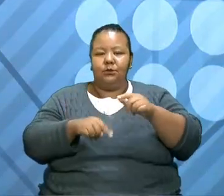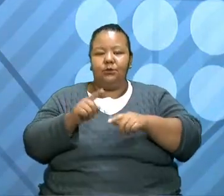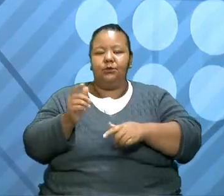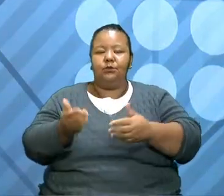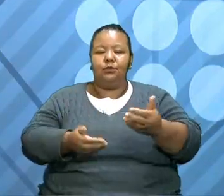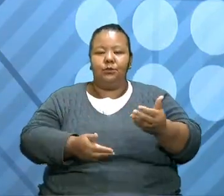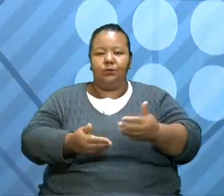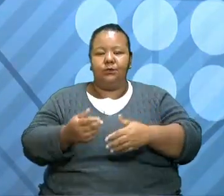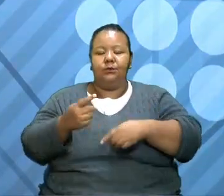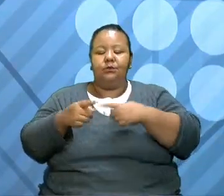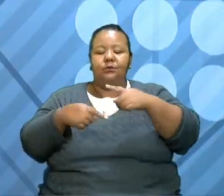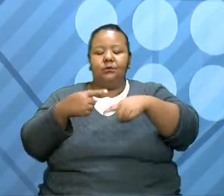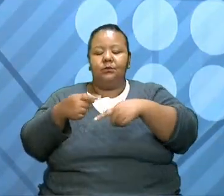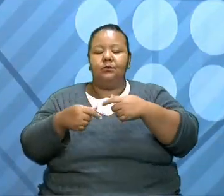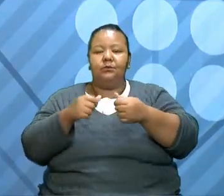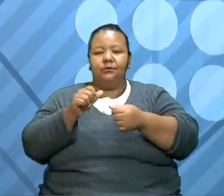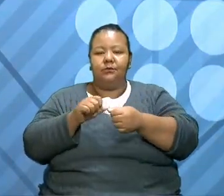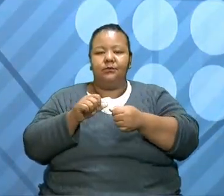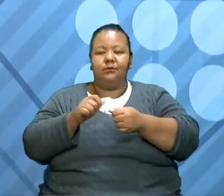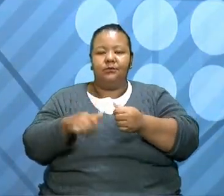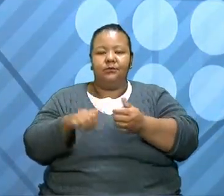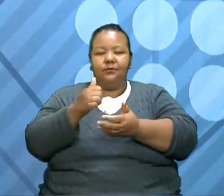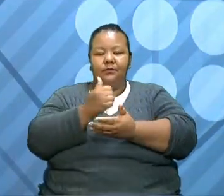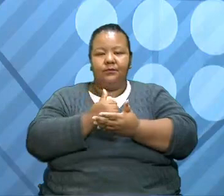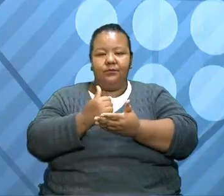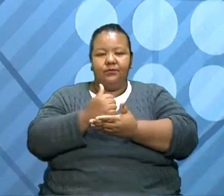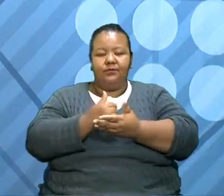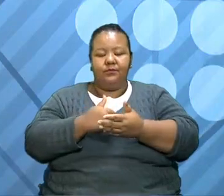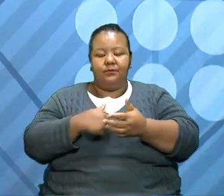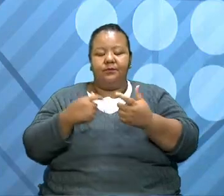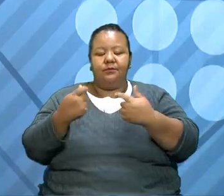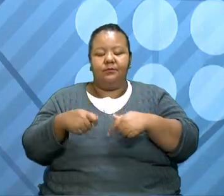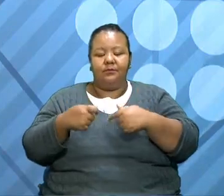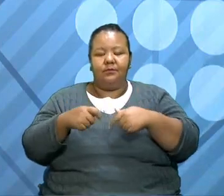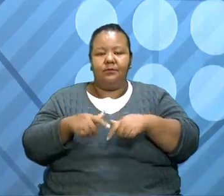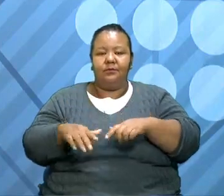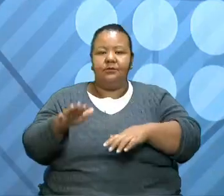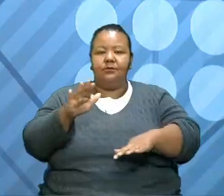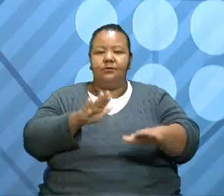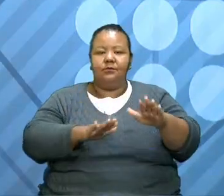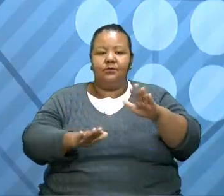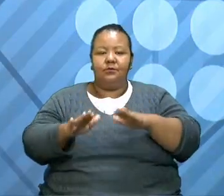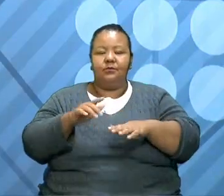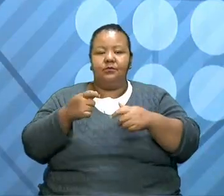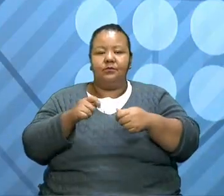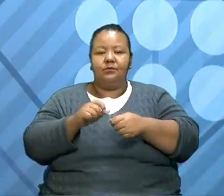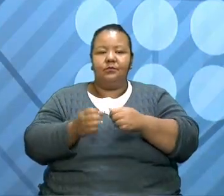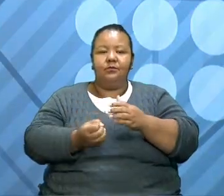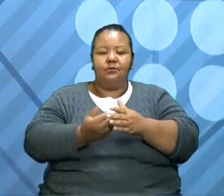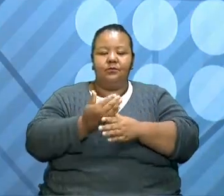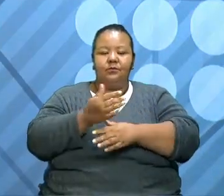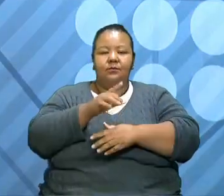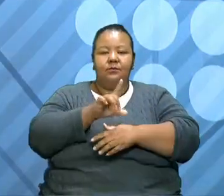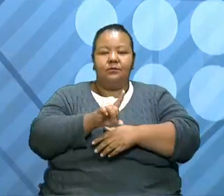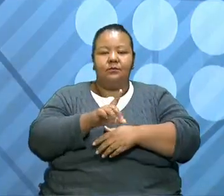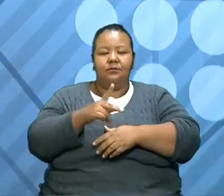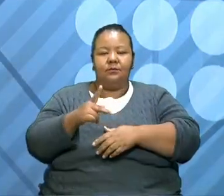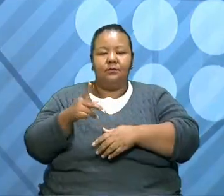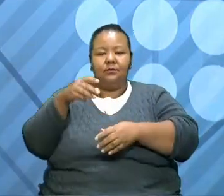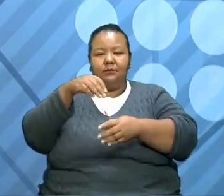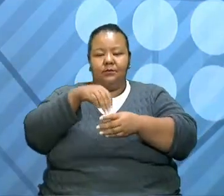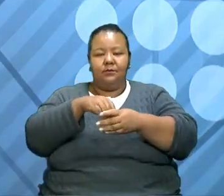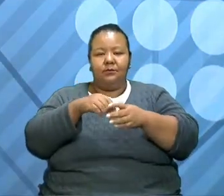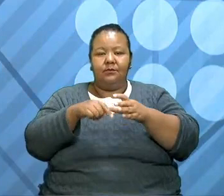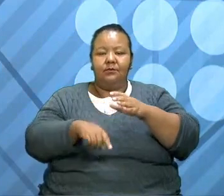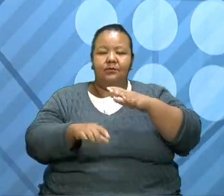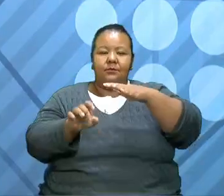serviço para depois realizar esse controle. Eu preciso ter uma organização, eu preciso criar departamentos dentro